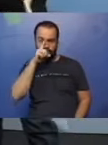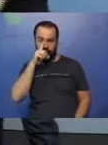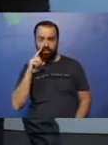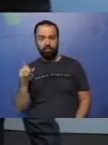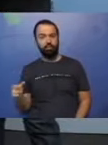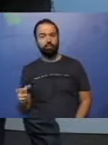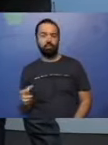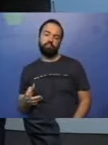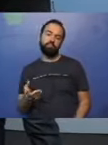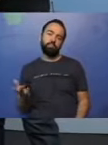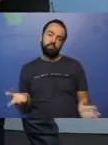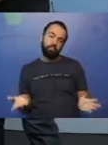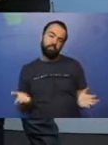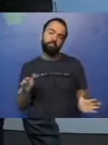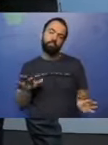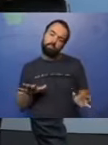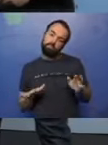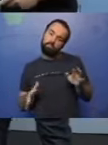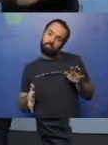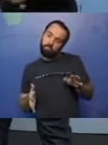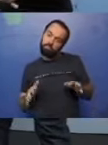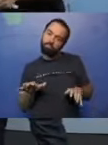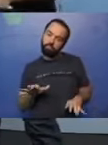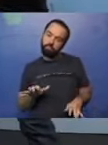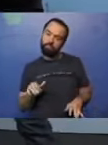Talvez sim. Talvez não. O